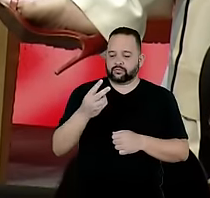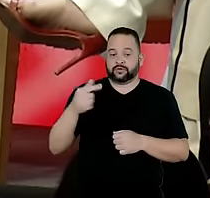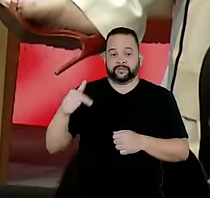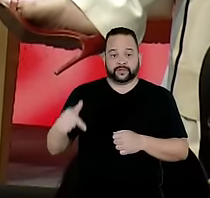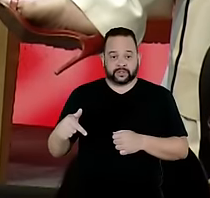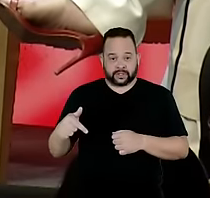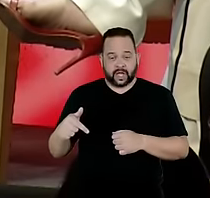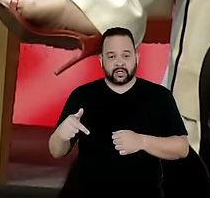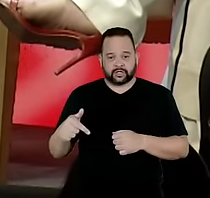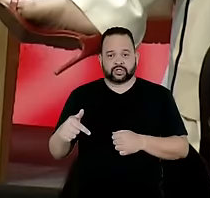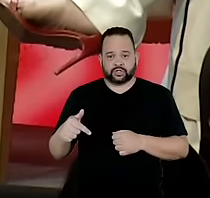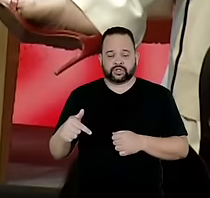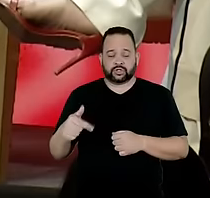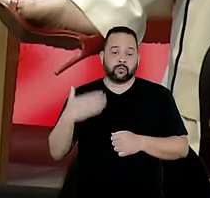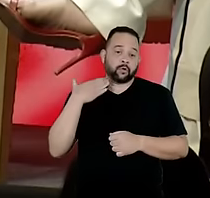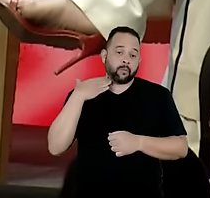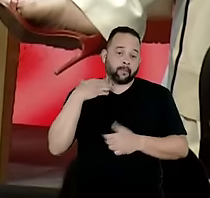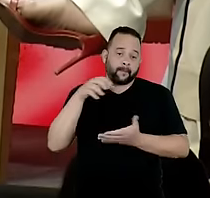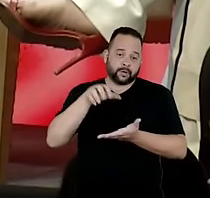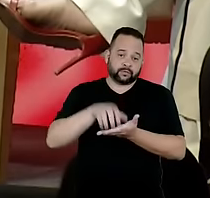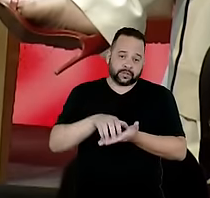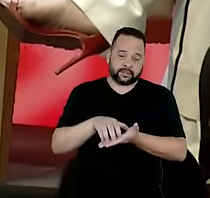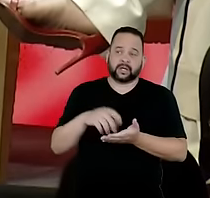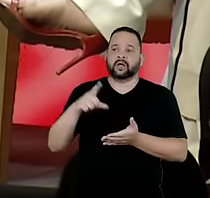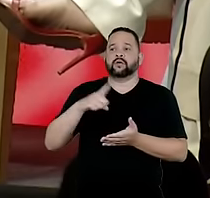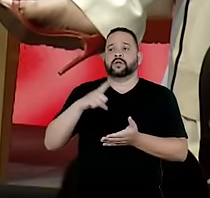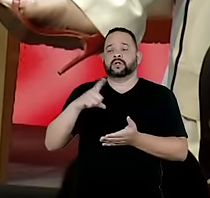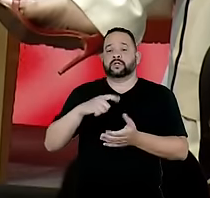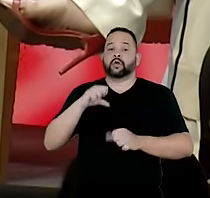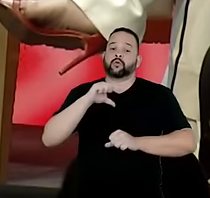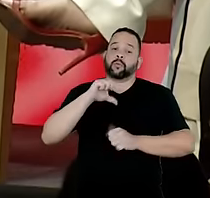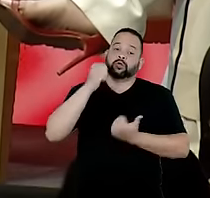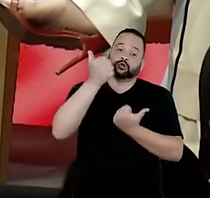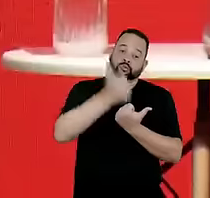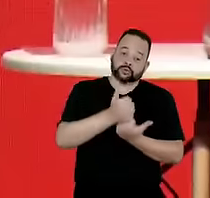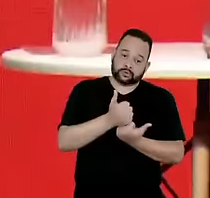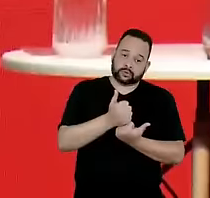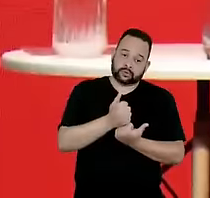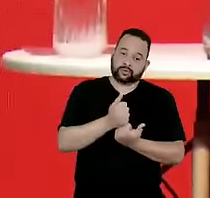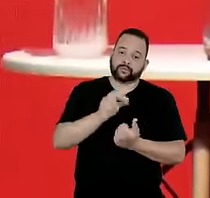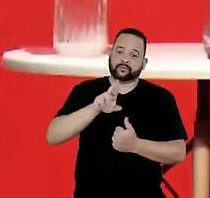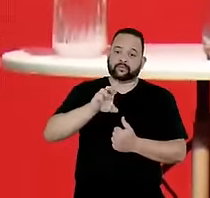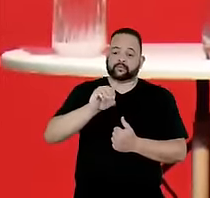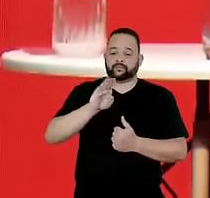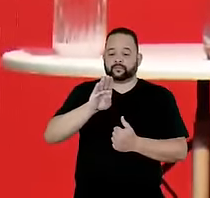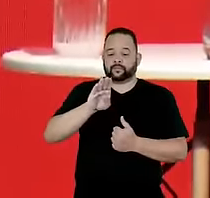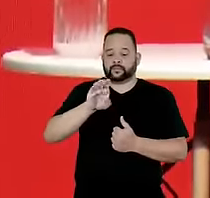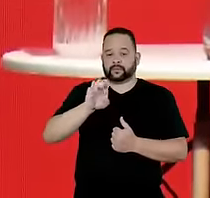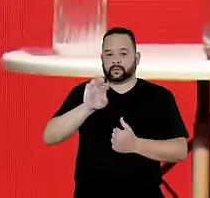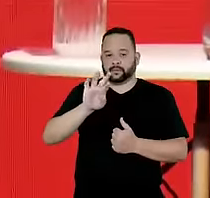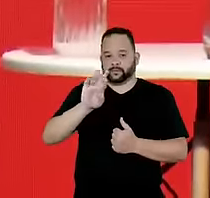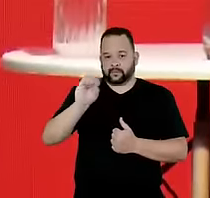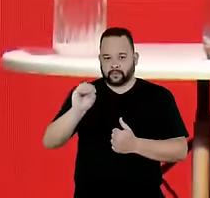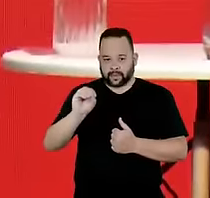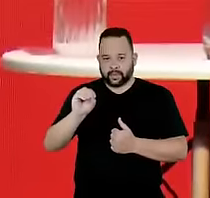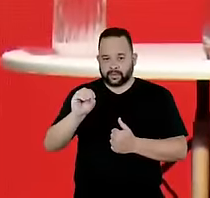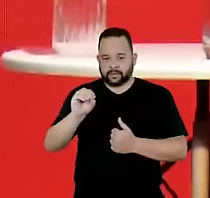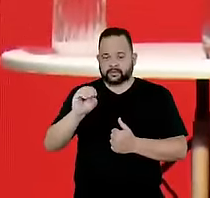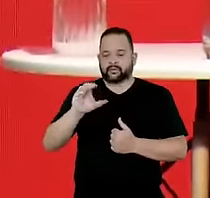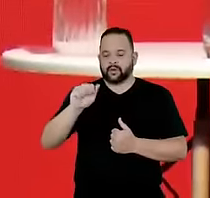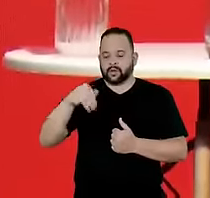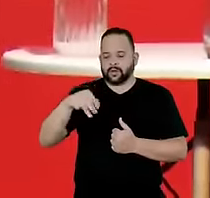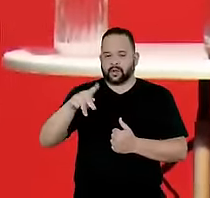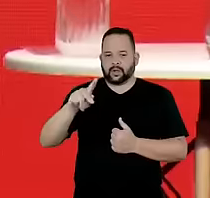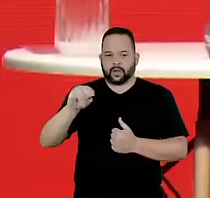seru até um pouco mais até com a mudança do Roberto Campos ser um pouco mais dovo vai permanecer um pouco rooc mas um pouco mais l então acho que juros vai